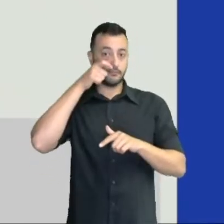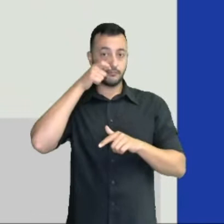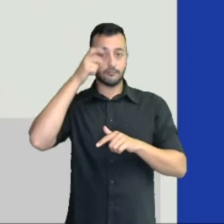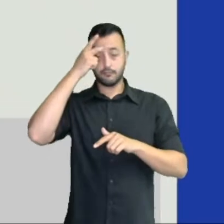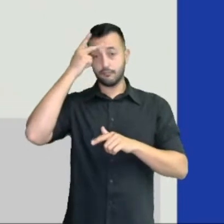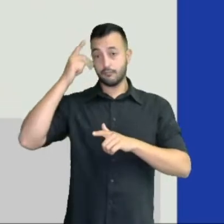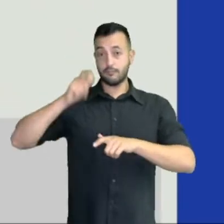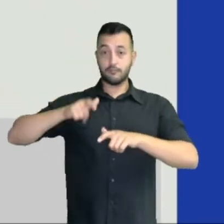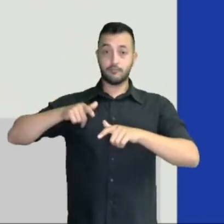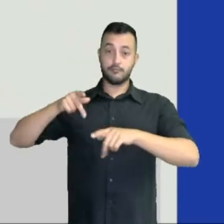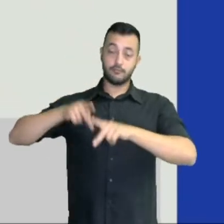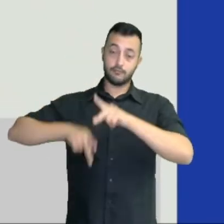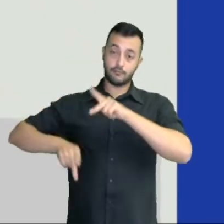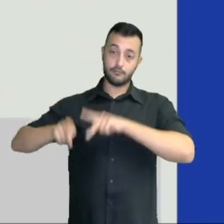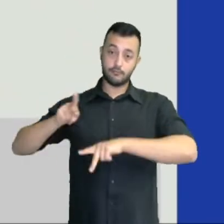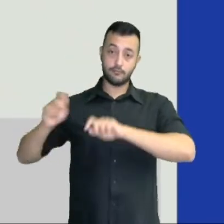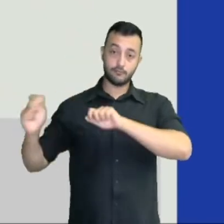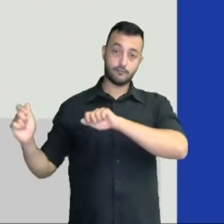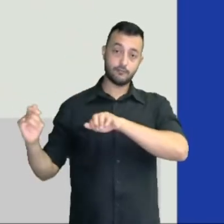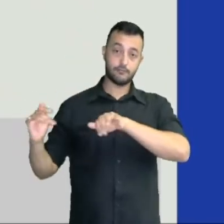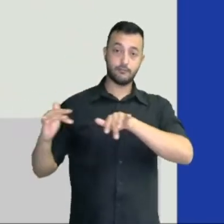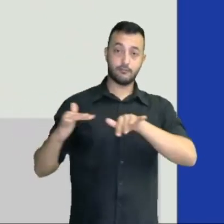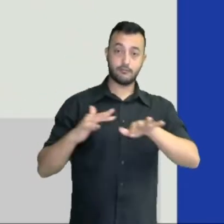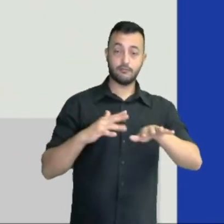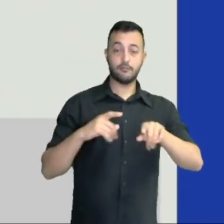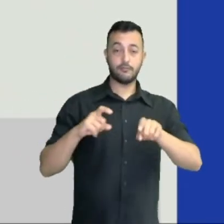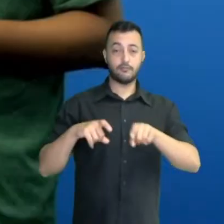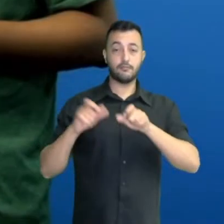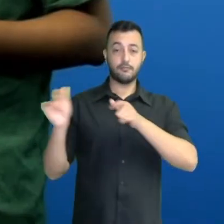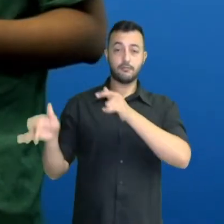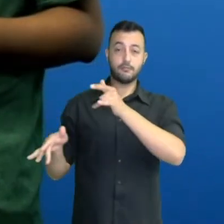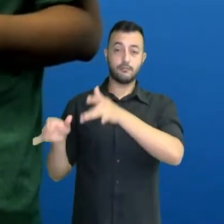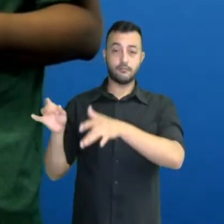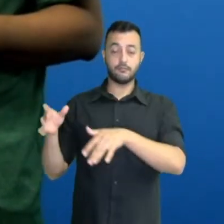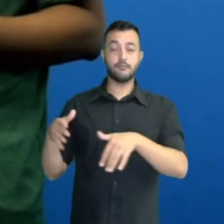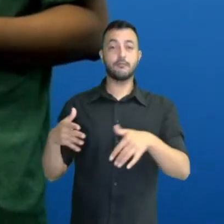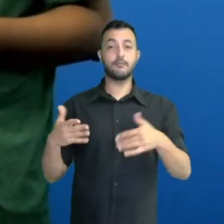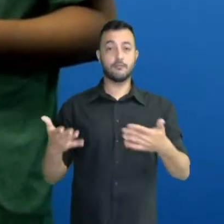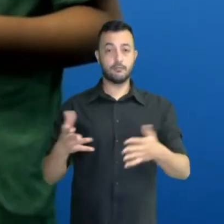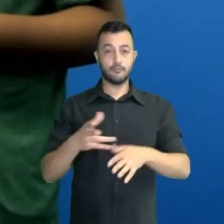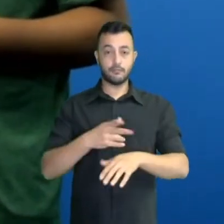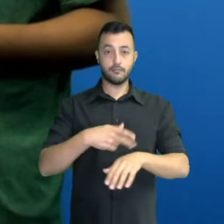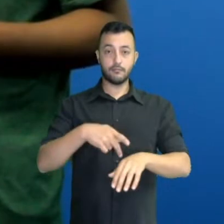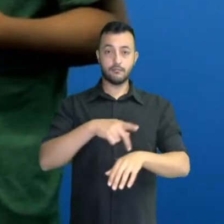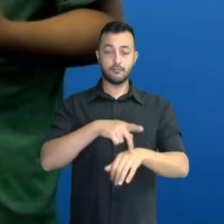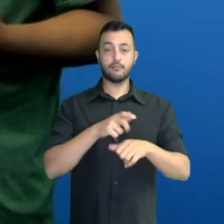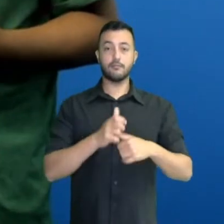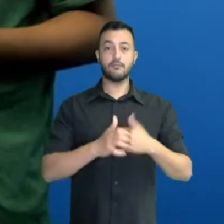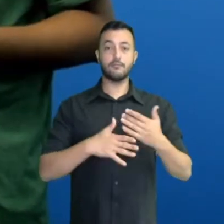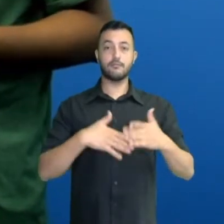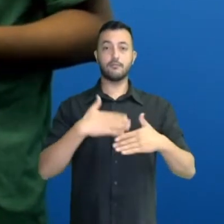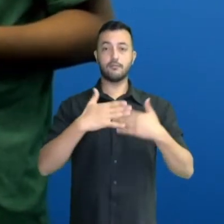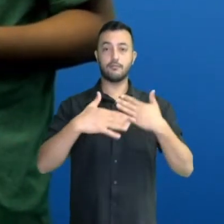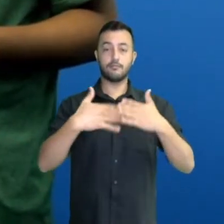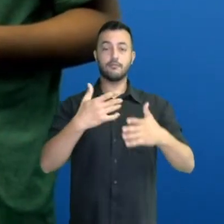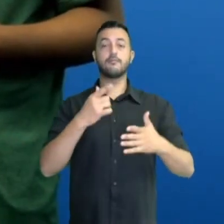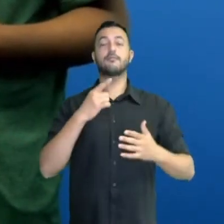que viviam no campo. Então, esses países que se desenvolveram, né, e tiveram